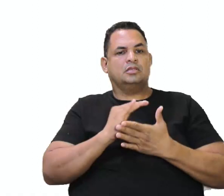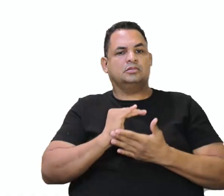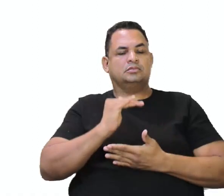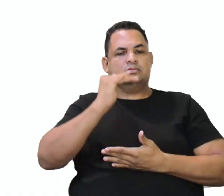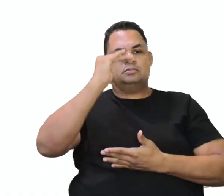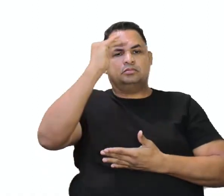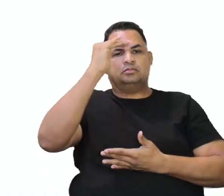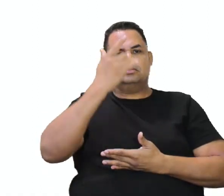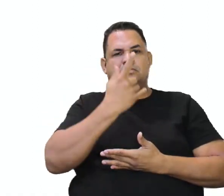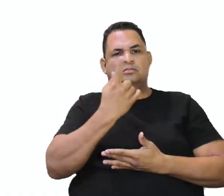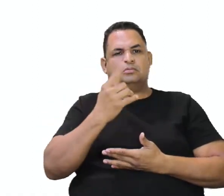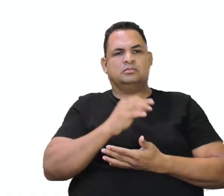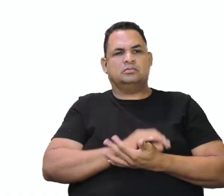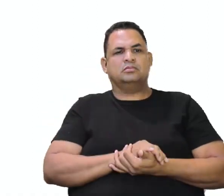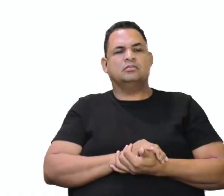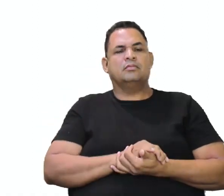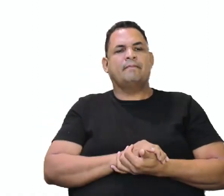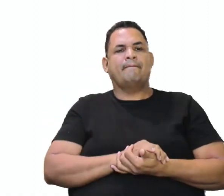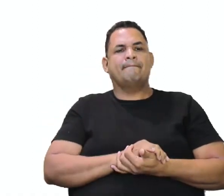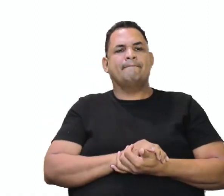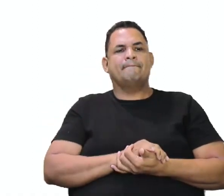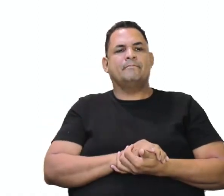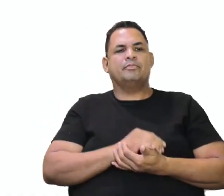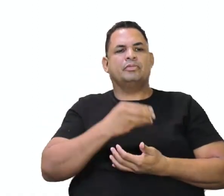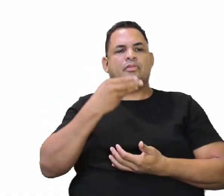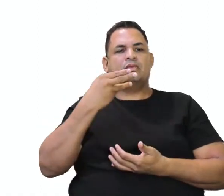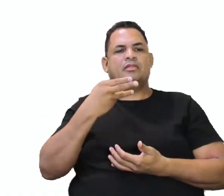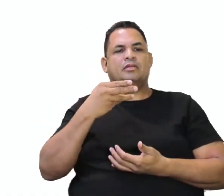em consideração aqui o pico, ó,